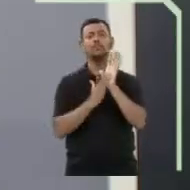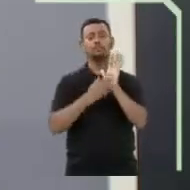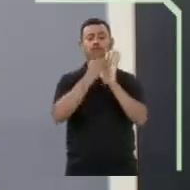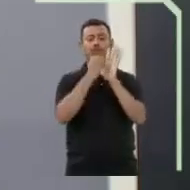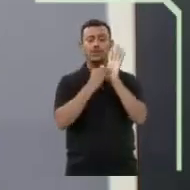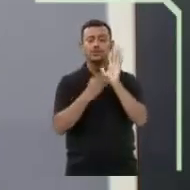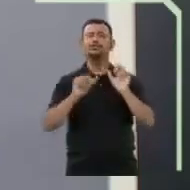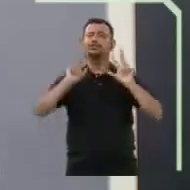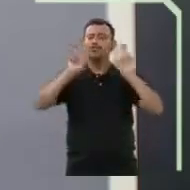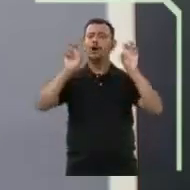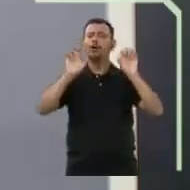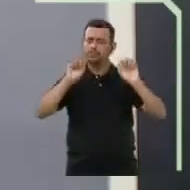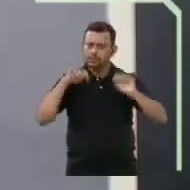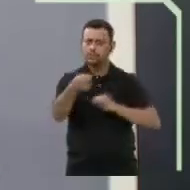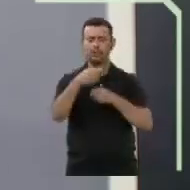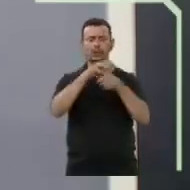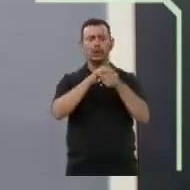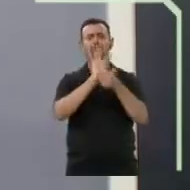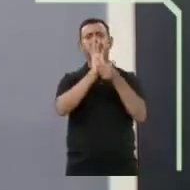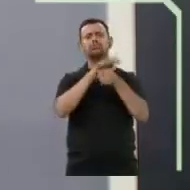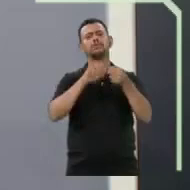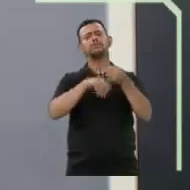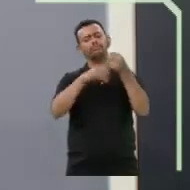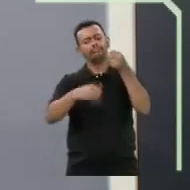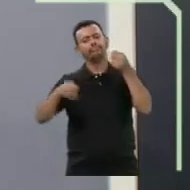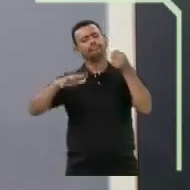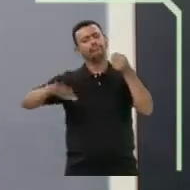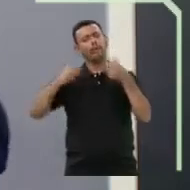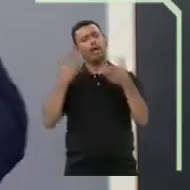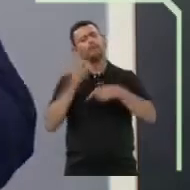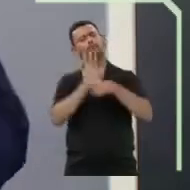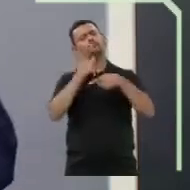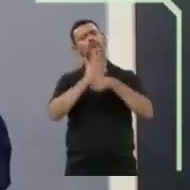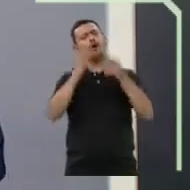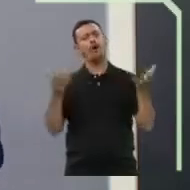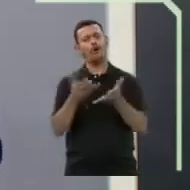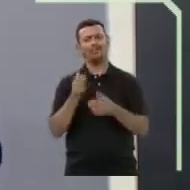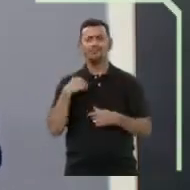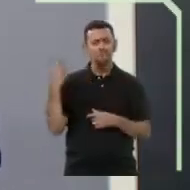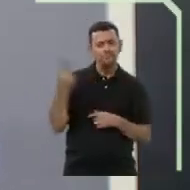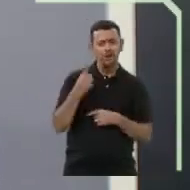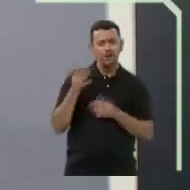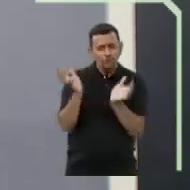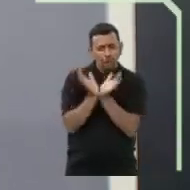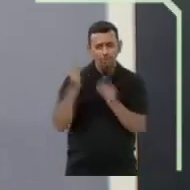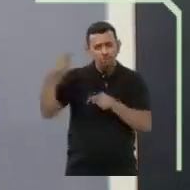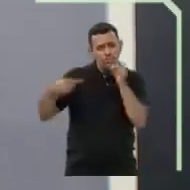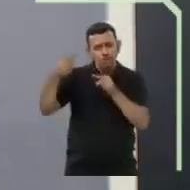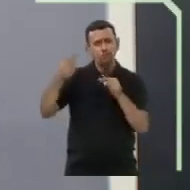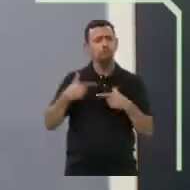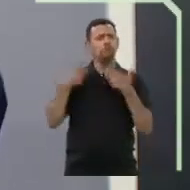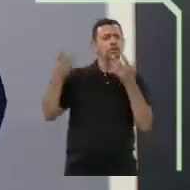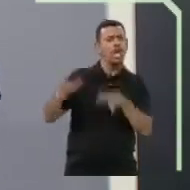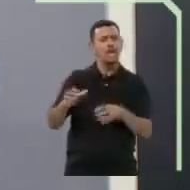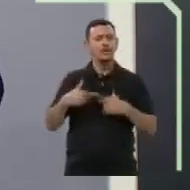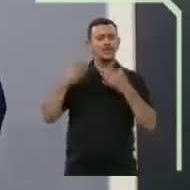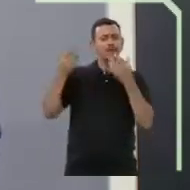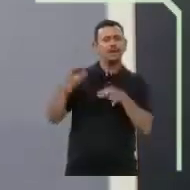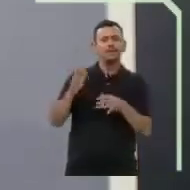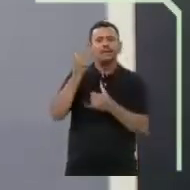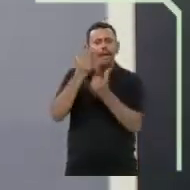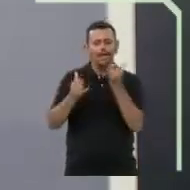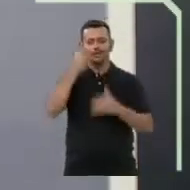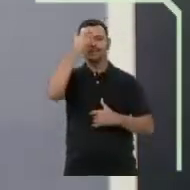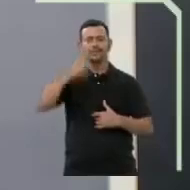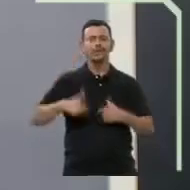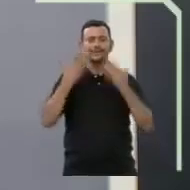é tão privilegiado pela maioria dos políticos, porque ele é por baixo, né? E ele não aparece, não é